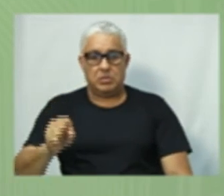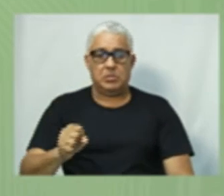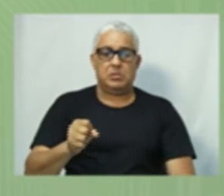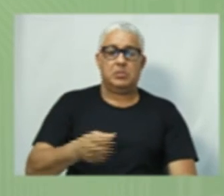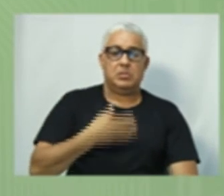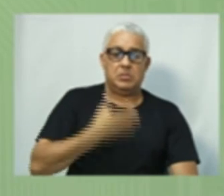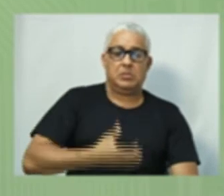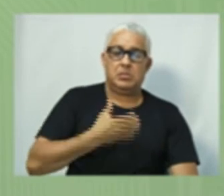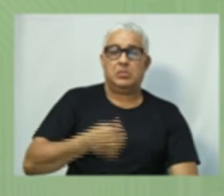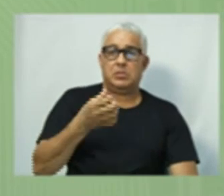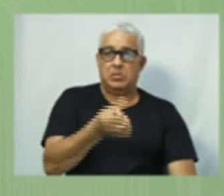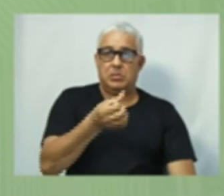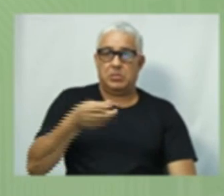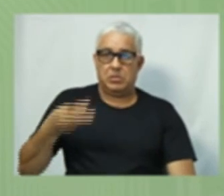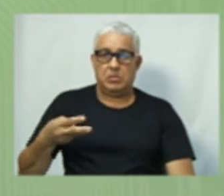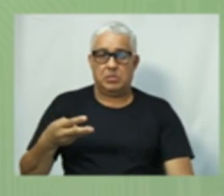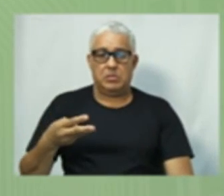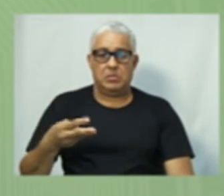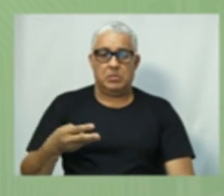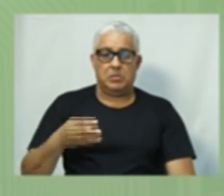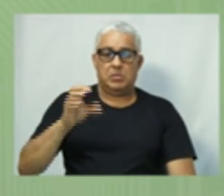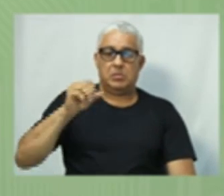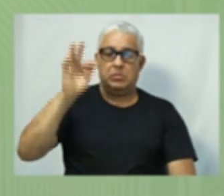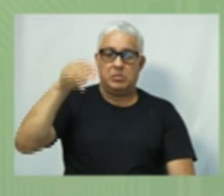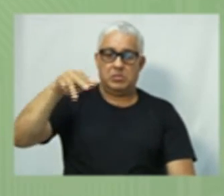Confis, 2.250.